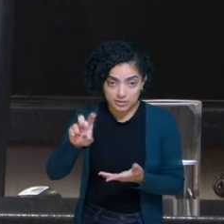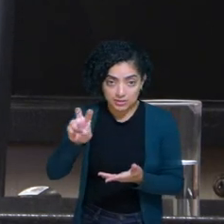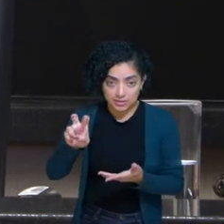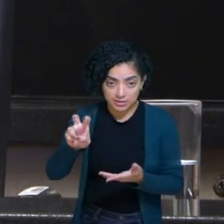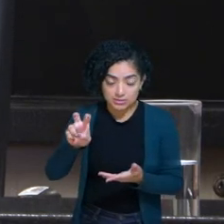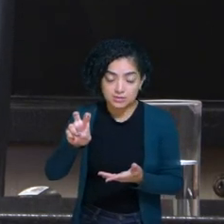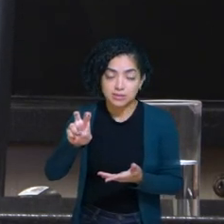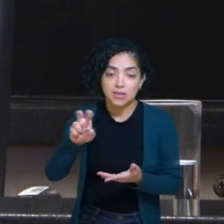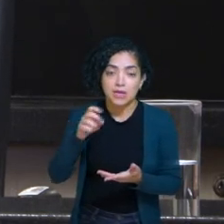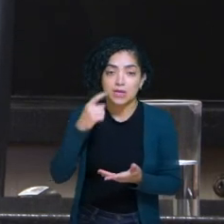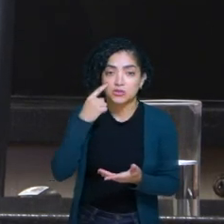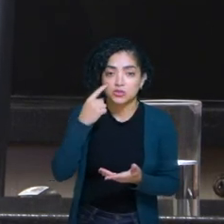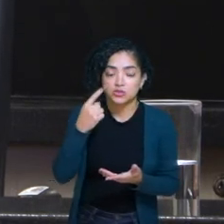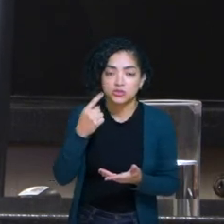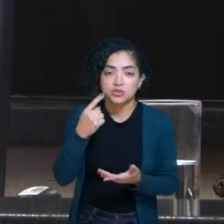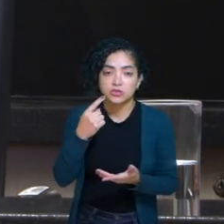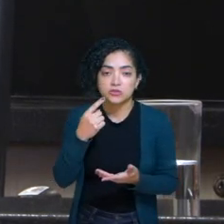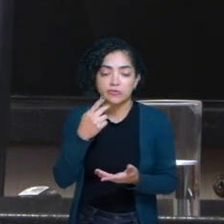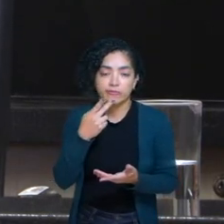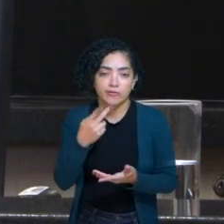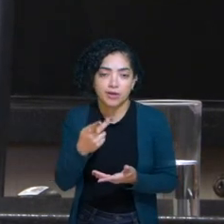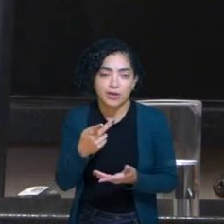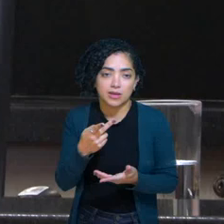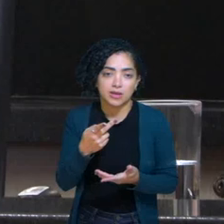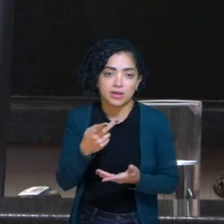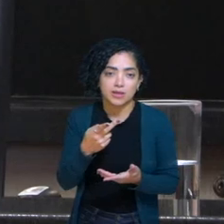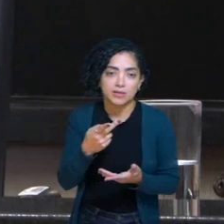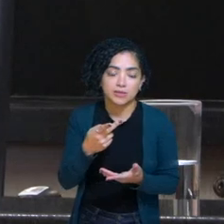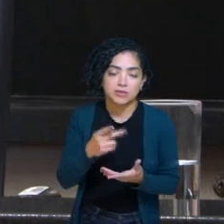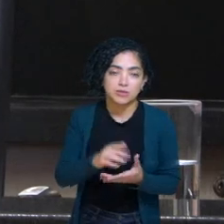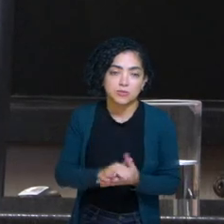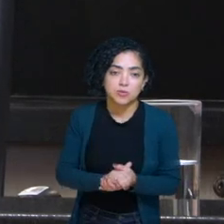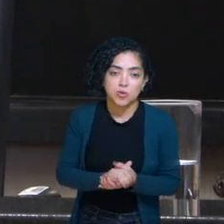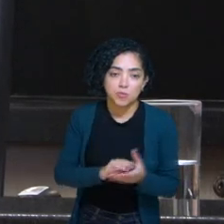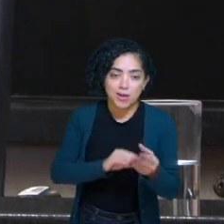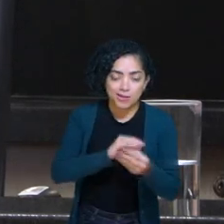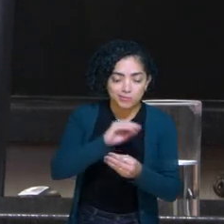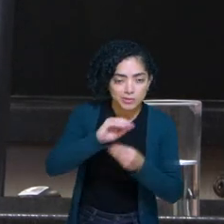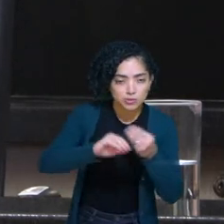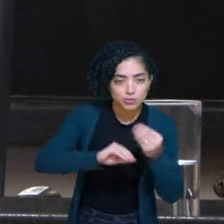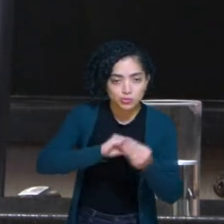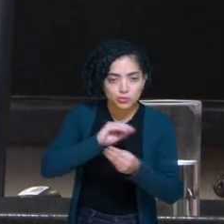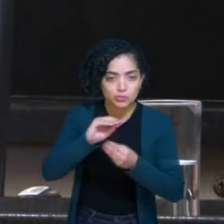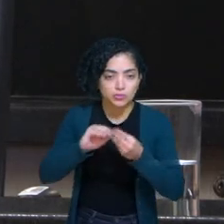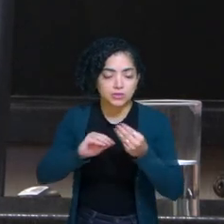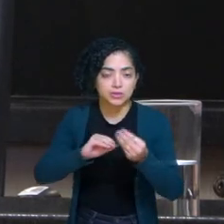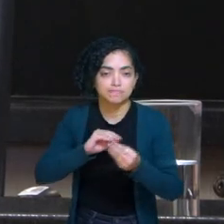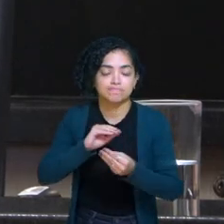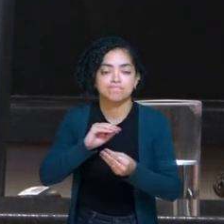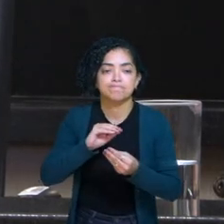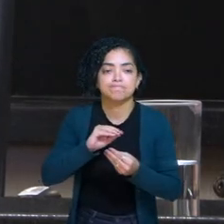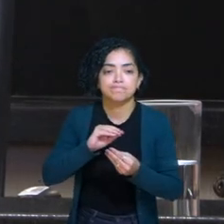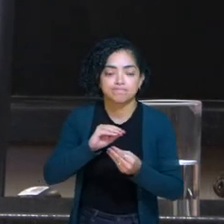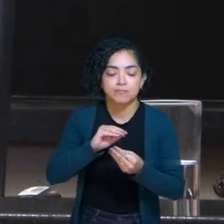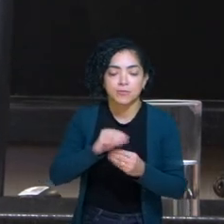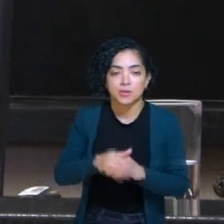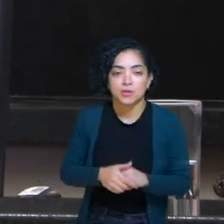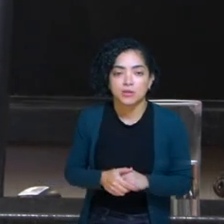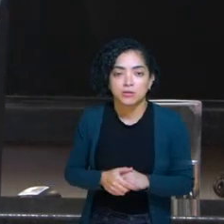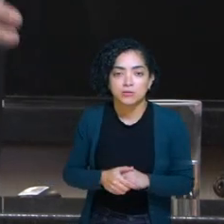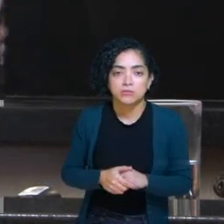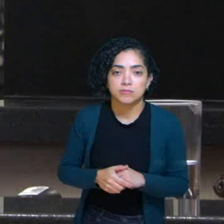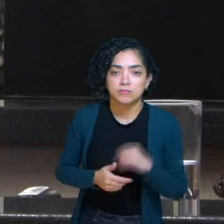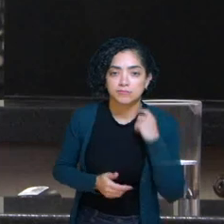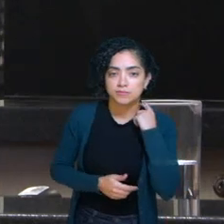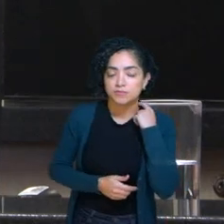chamamos aí de bricolagem uma né um uma mistura né que acaba tirando aí